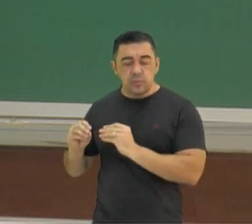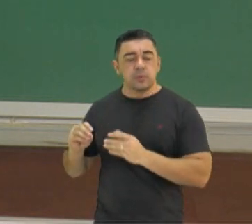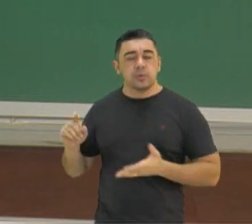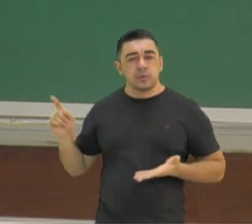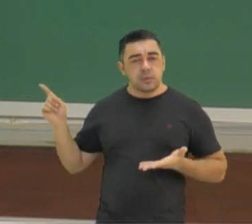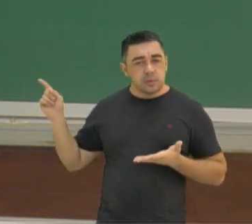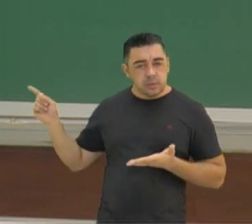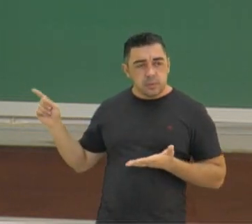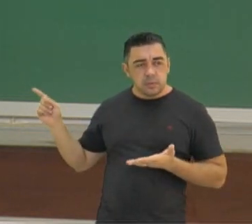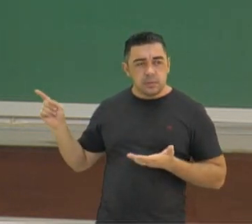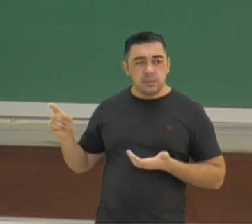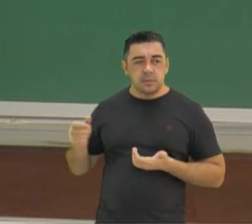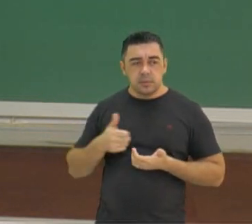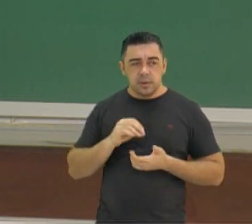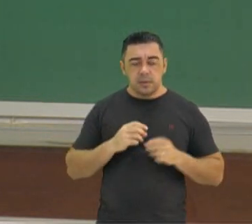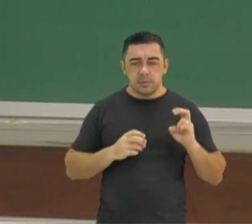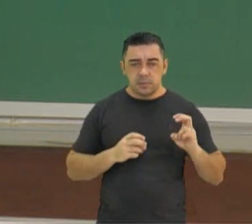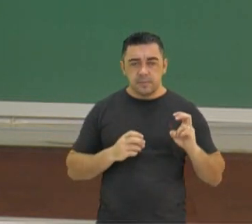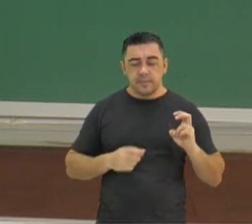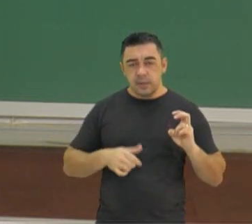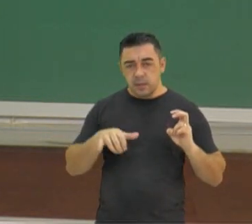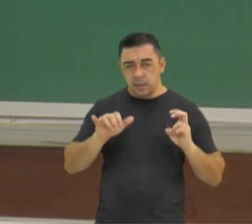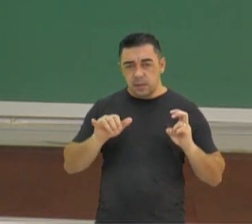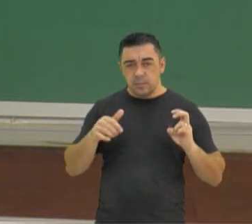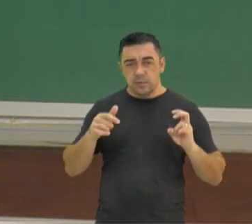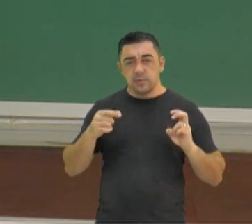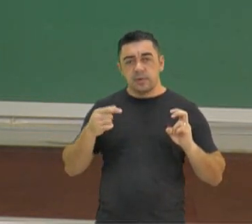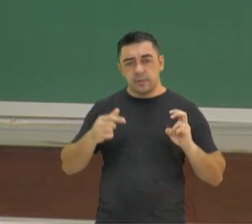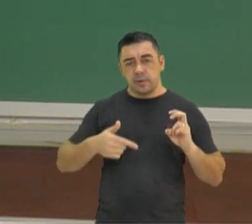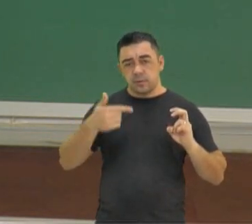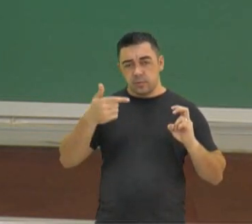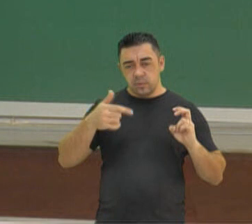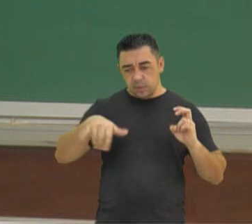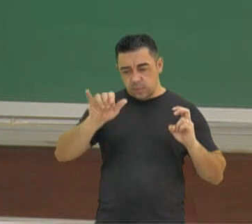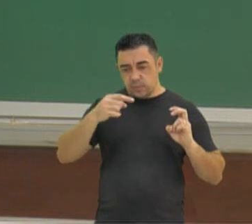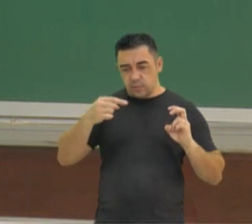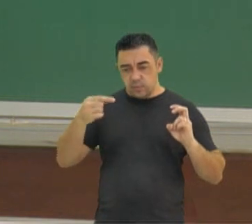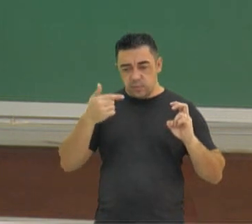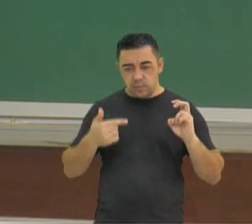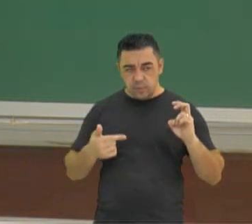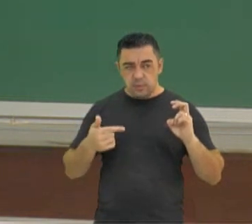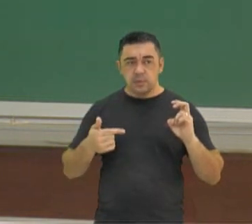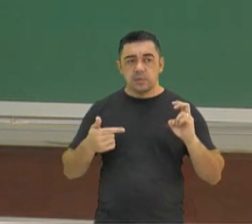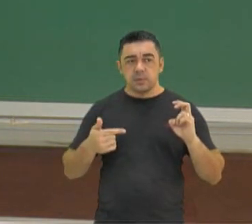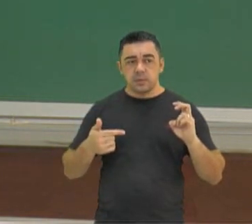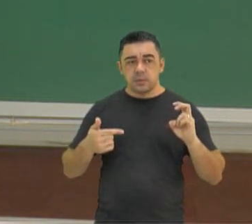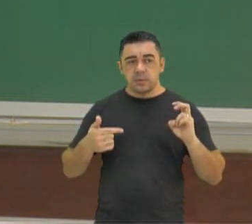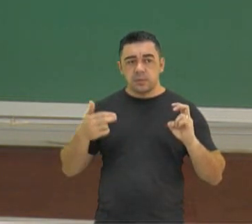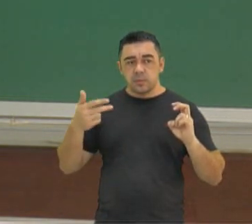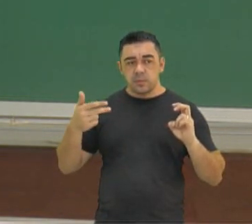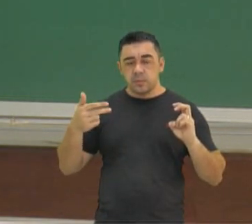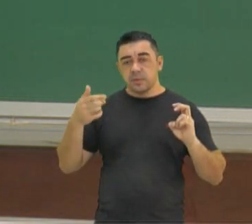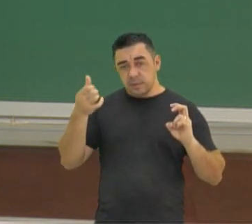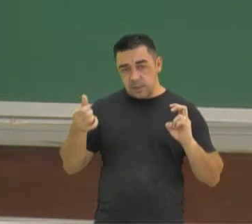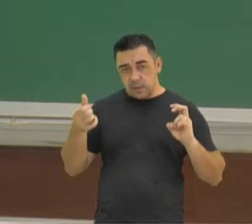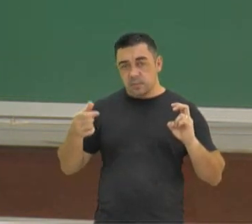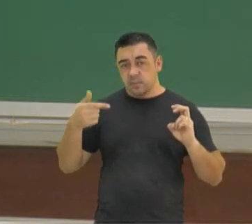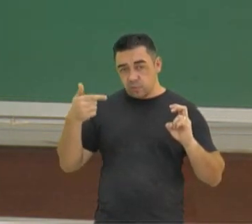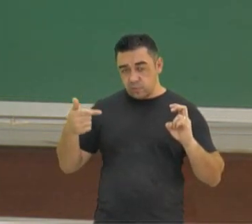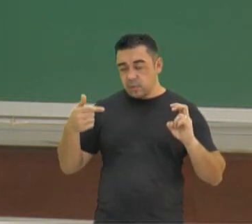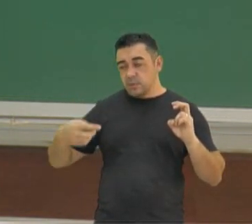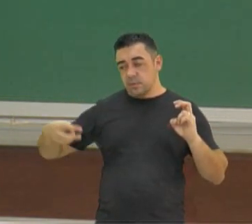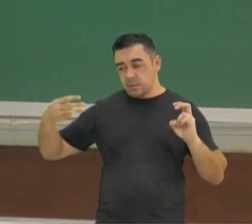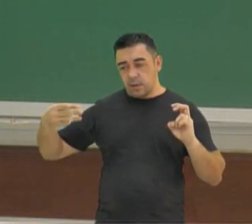10 dividido por 2, 5. Y dividido por 2, igual ficou y sobre 2. E 6 dividido por 2 igual